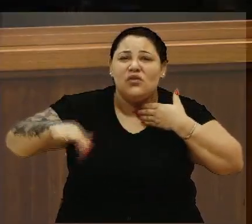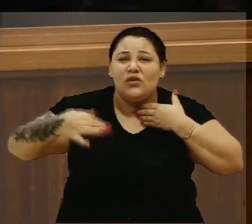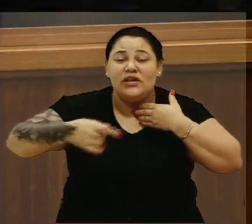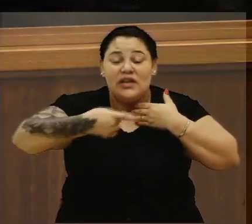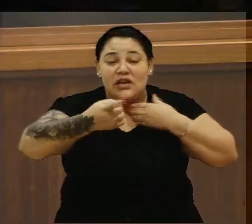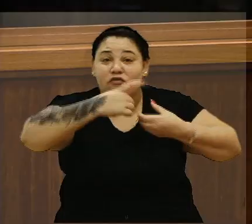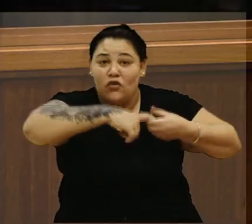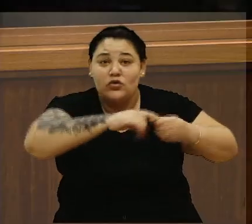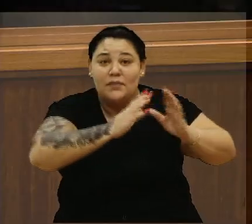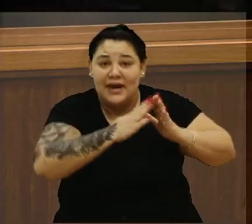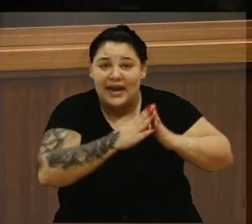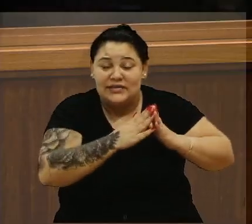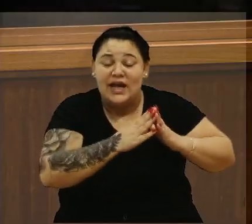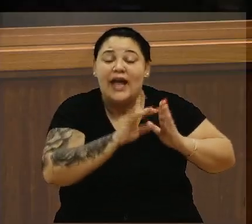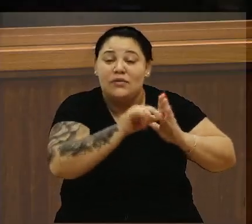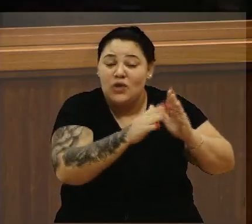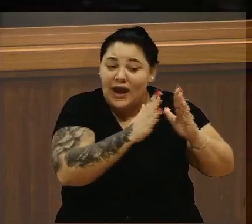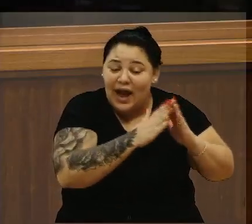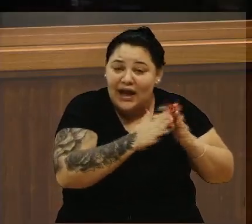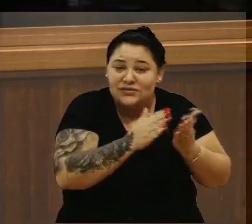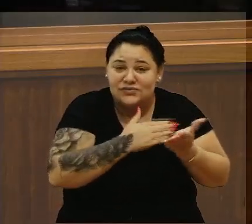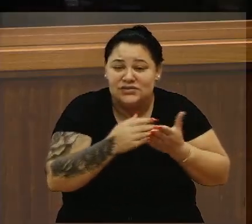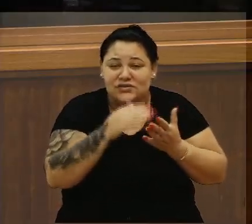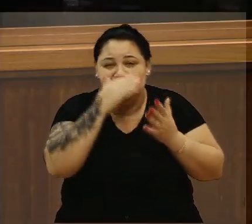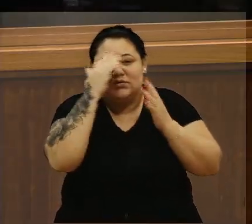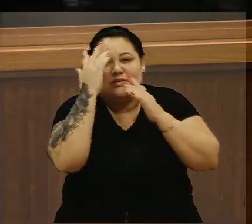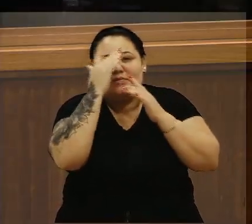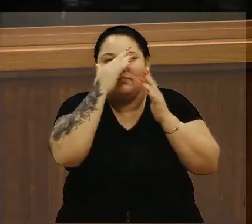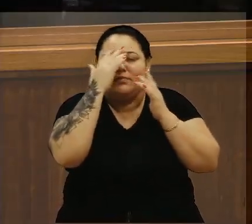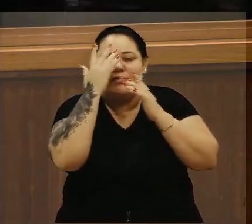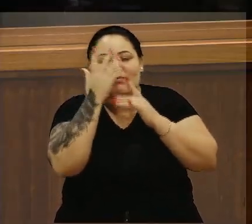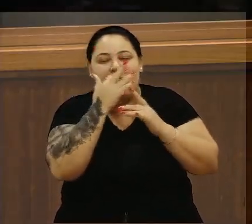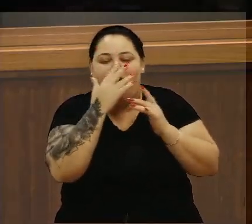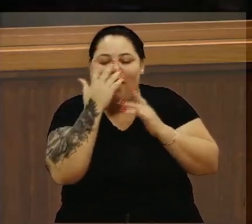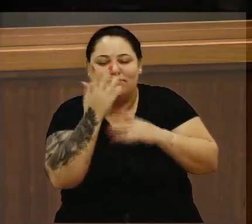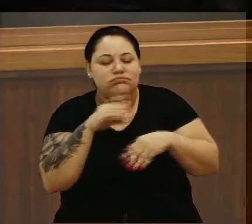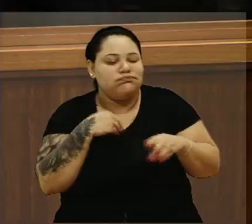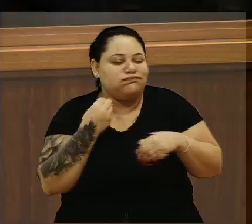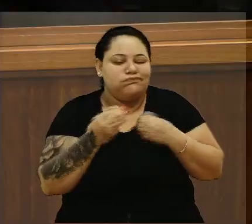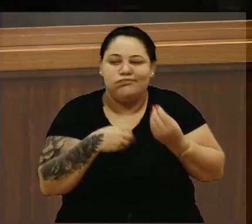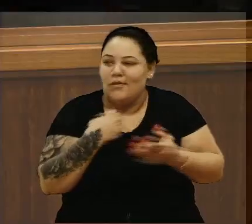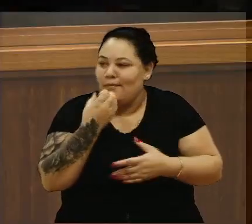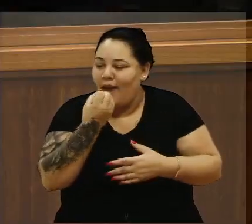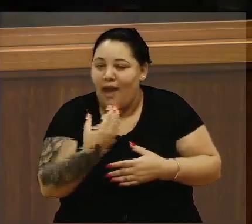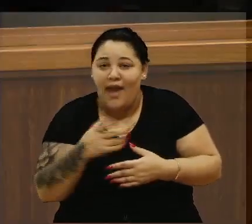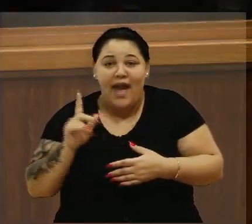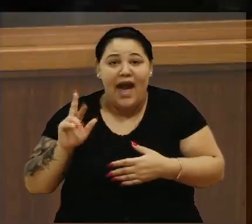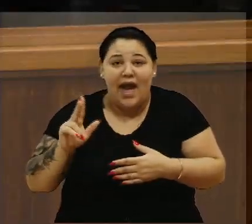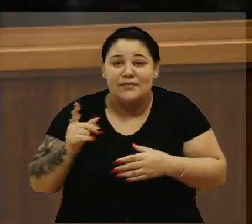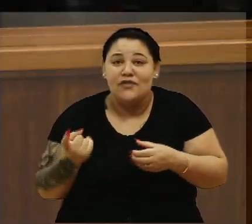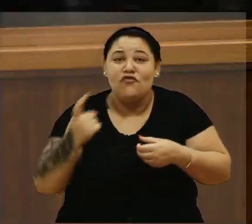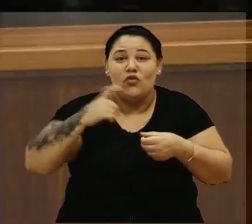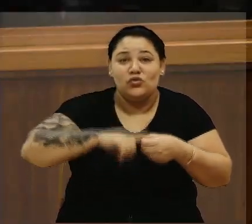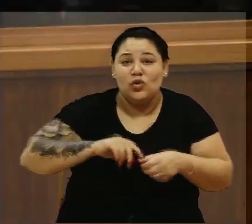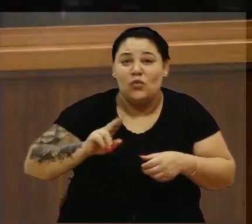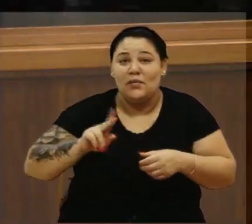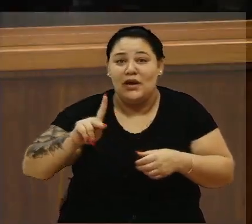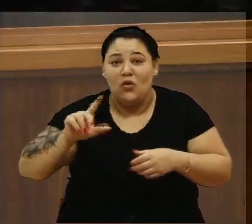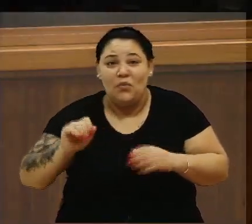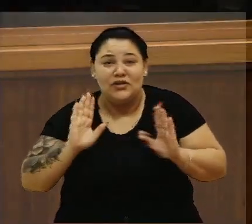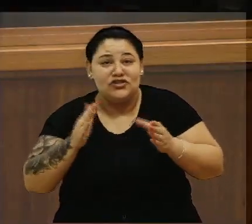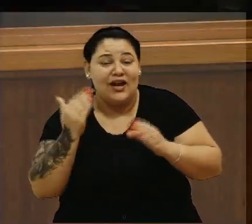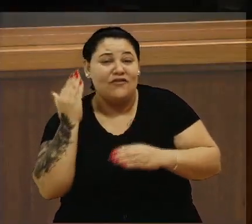Em casa ele começou a passar mal, não se sentia bem, a irmã levou de volta para a UPA, já levaram para o